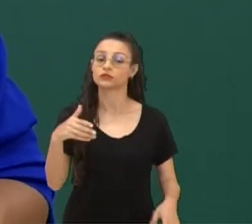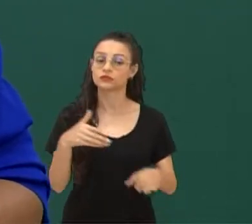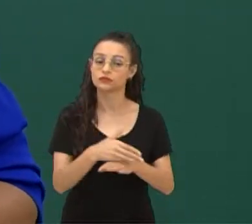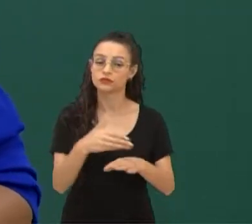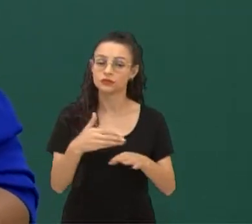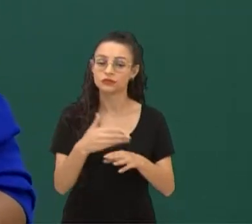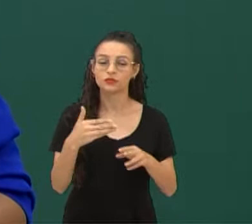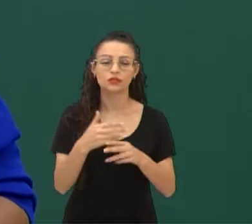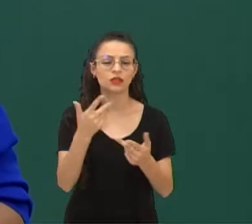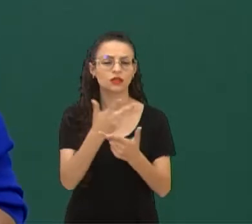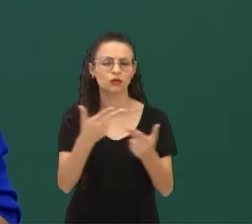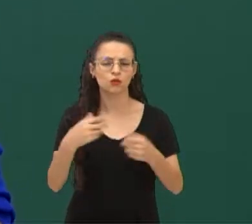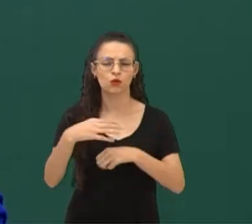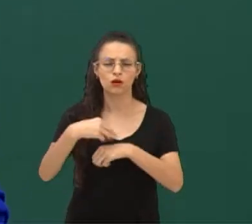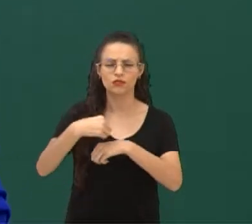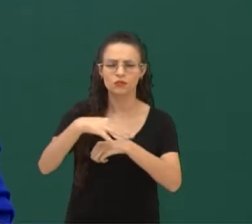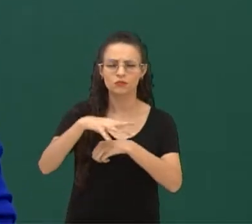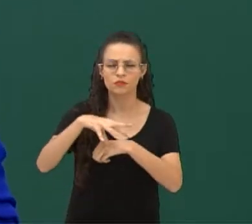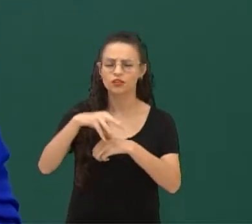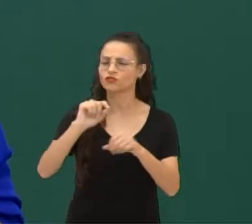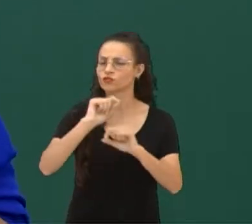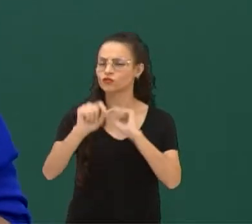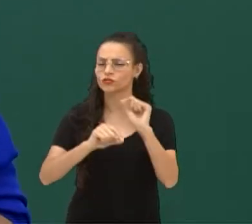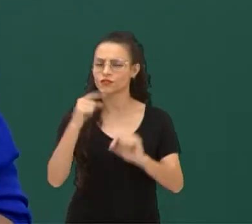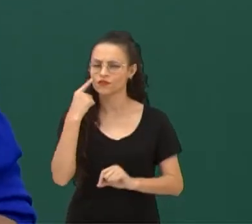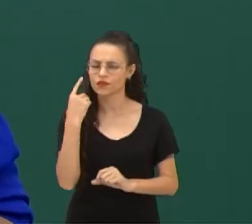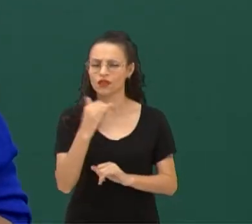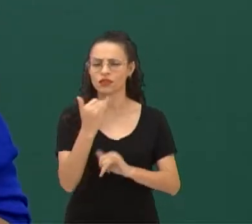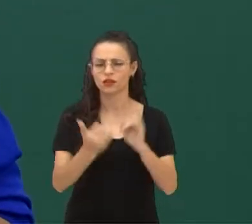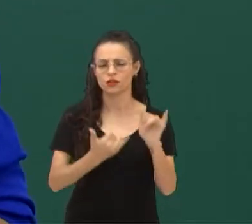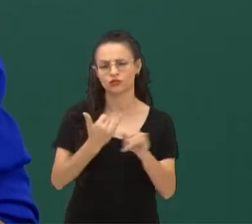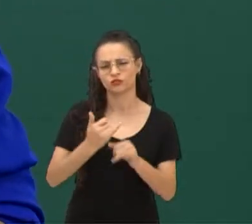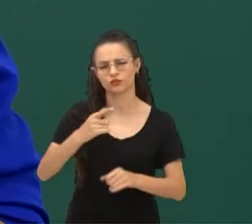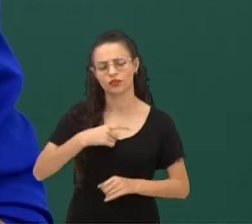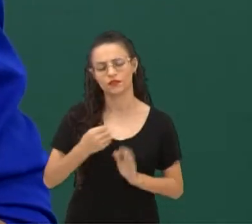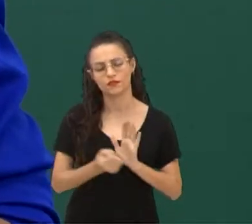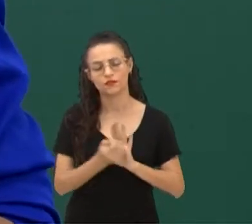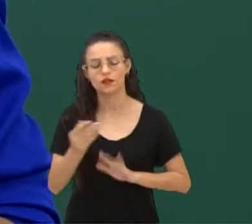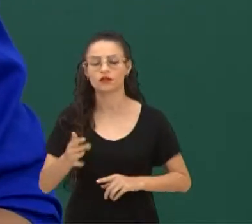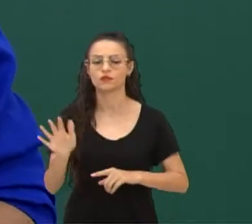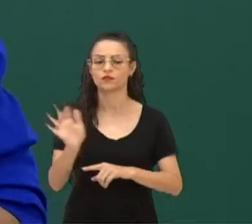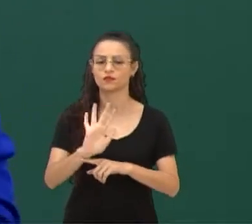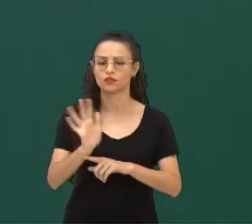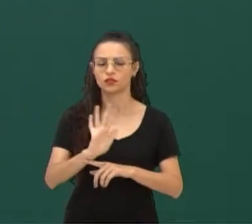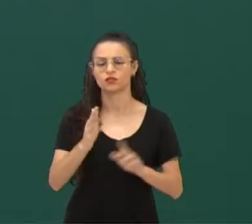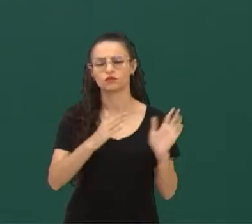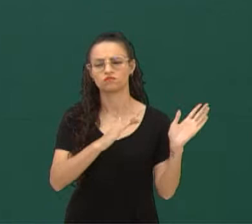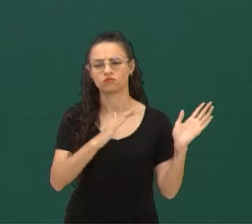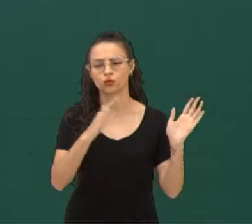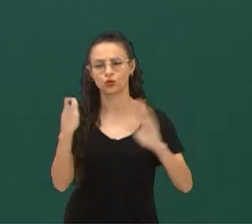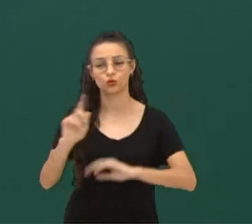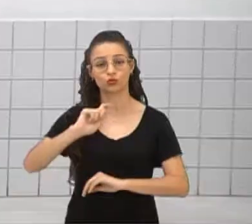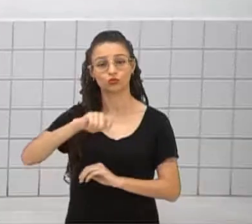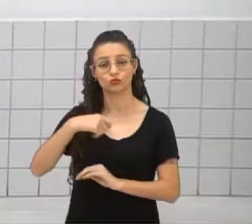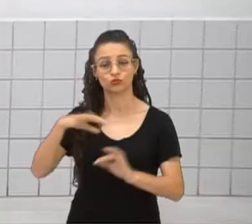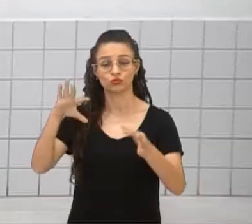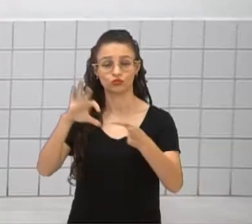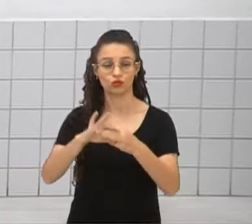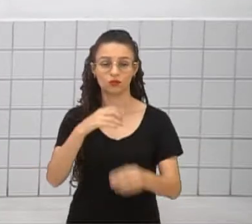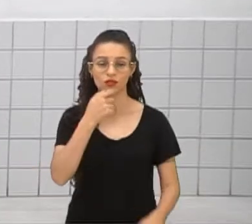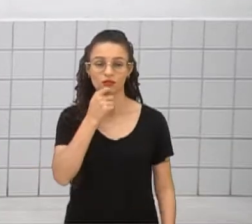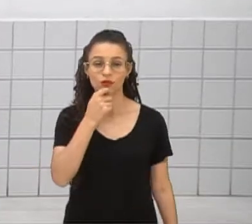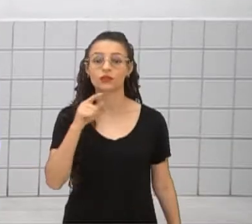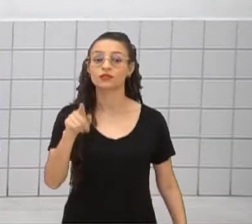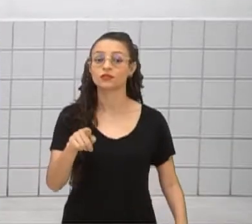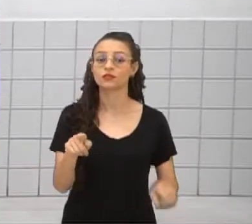geral e plataformas na na internet você encontra muita coisa ensinando vídeos a série de coisas diferentes a língua a greve que